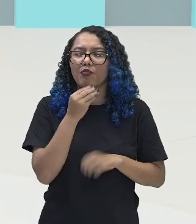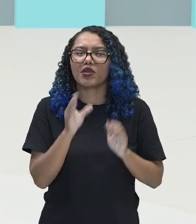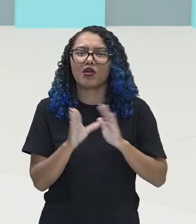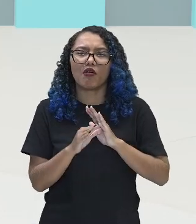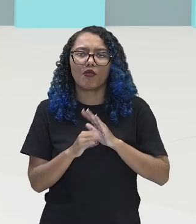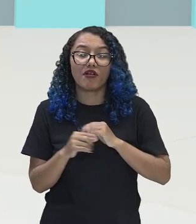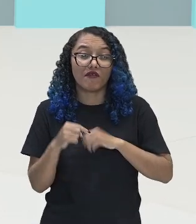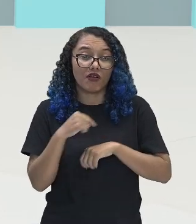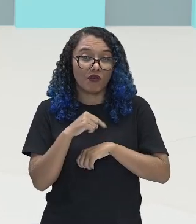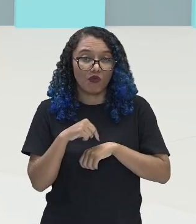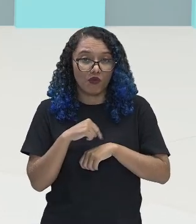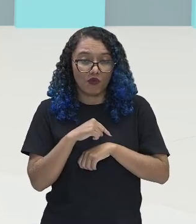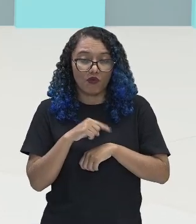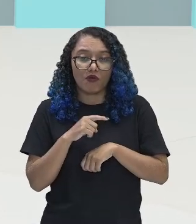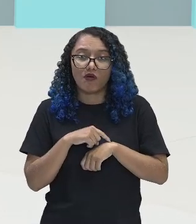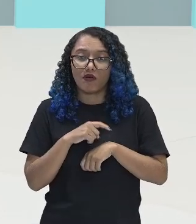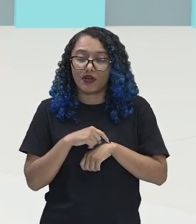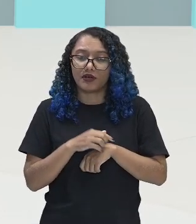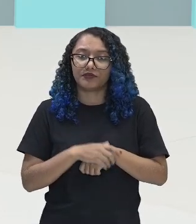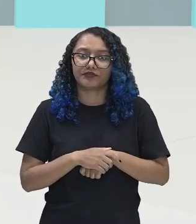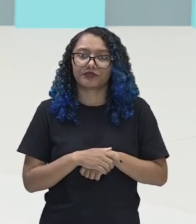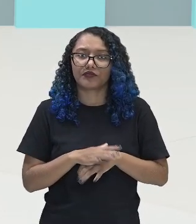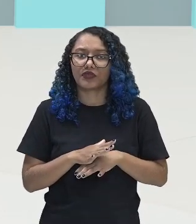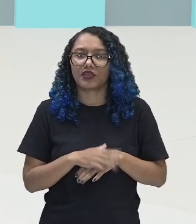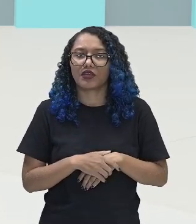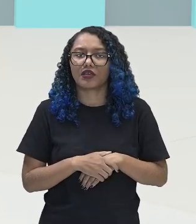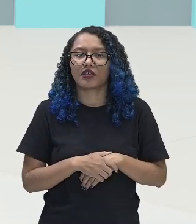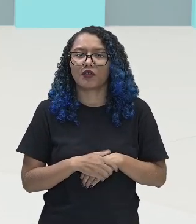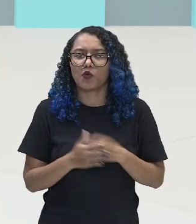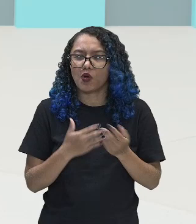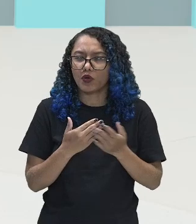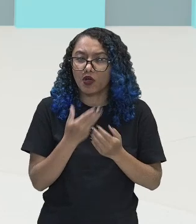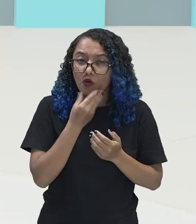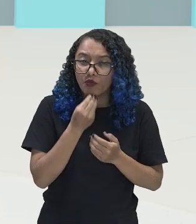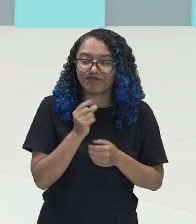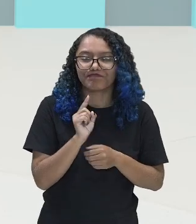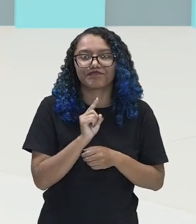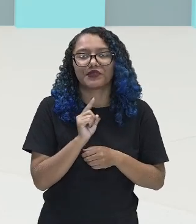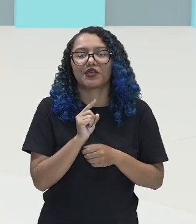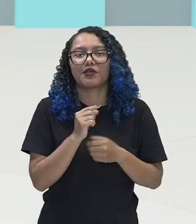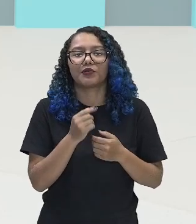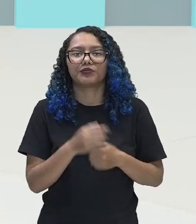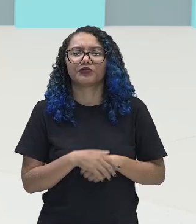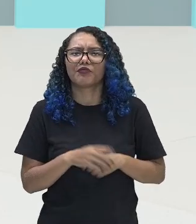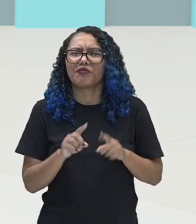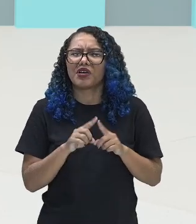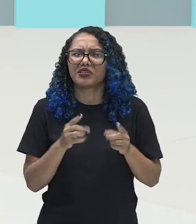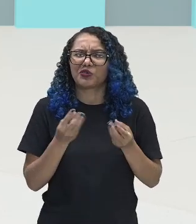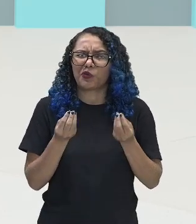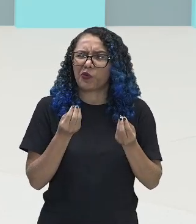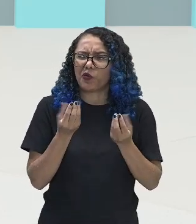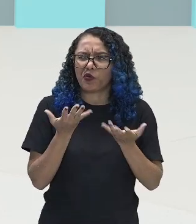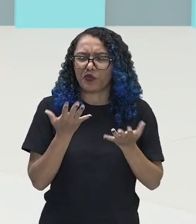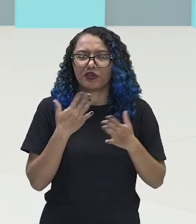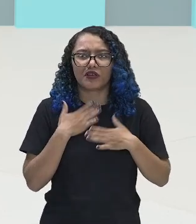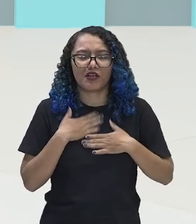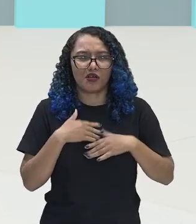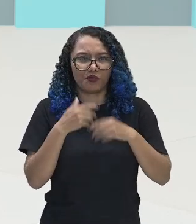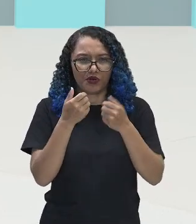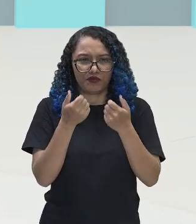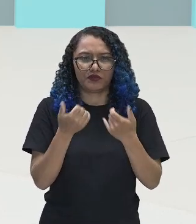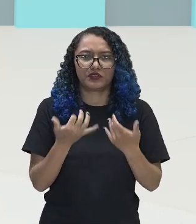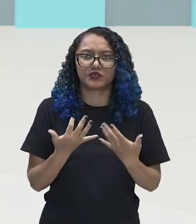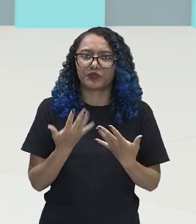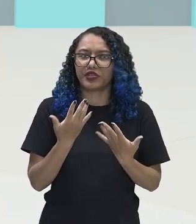dizendo que não é qualquer homem, é o homem que roubava horas. Mas como assim, professora? A gente vai entender agora